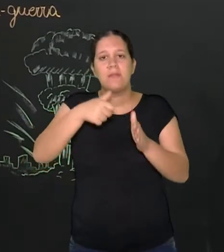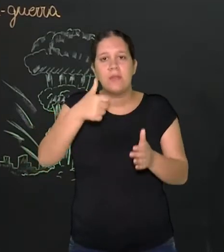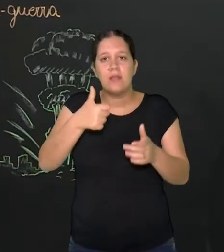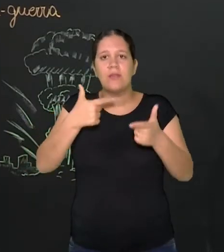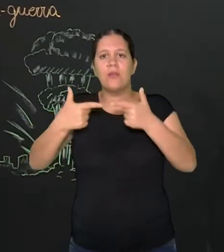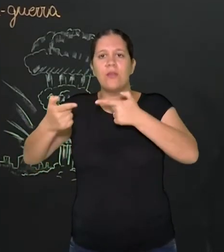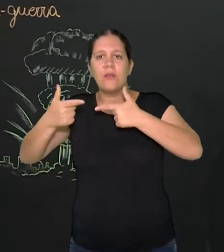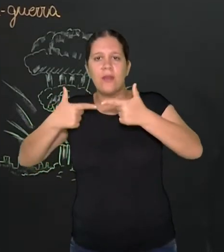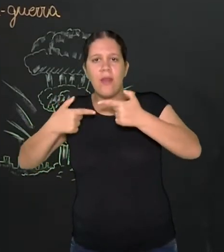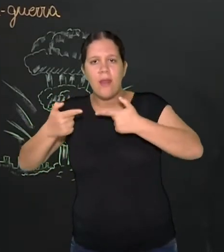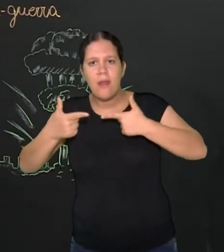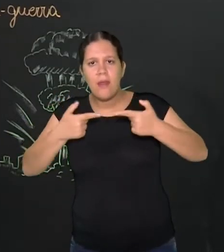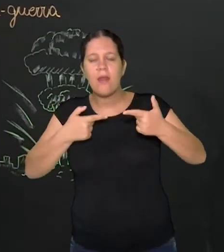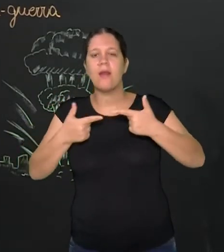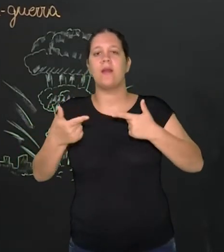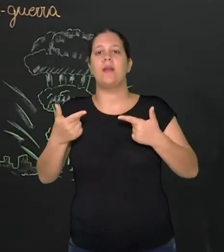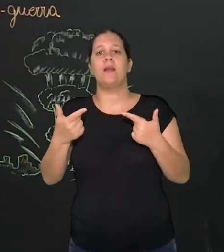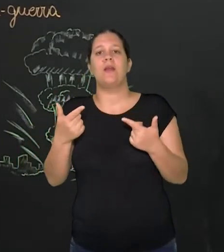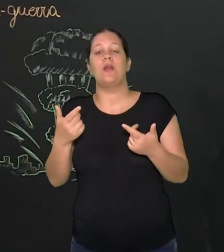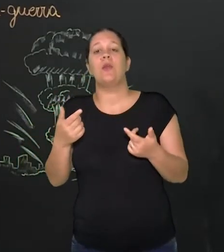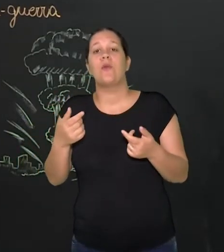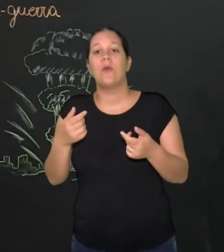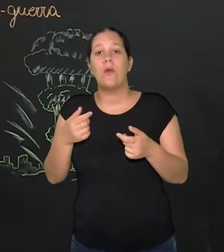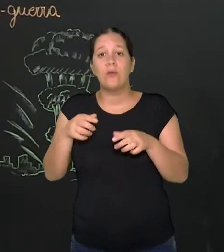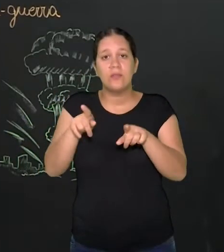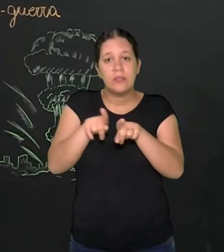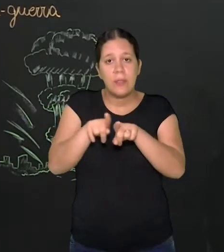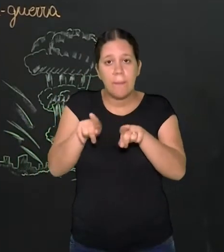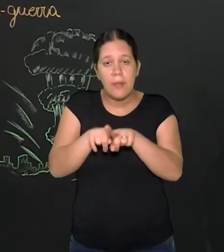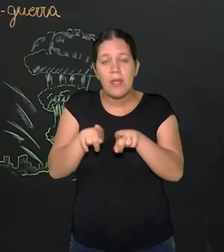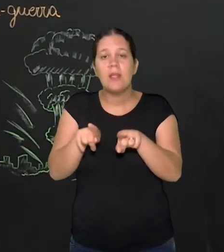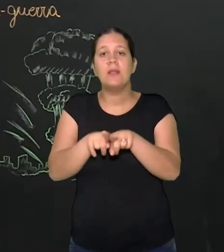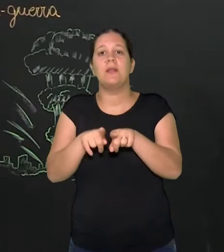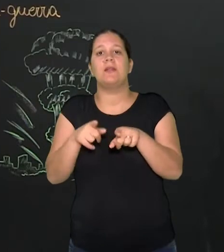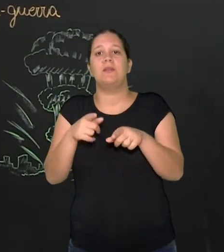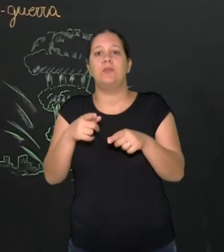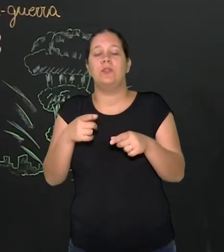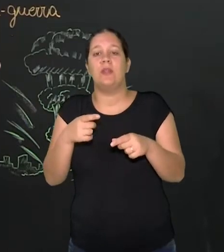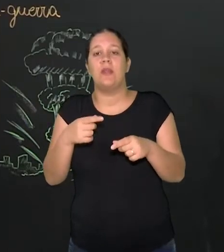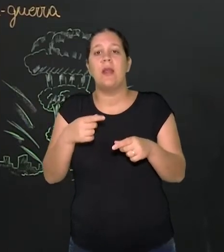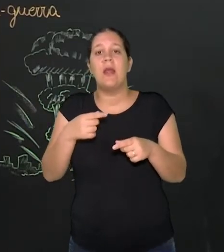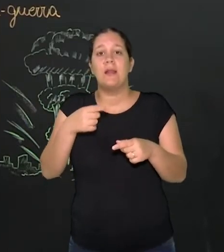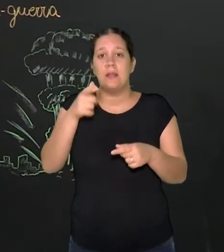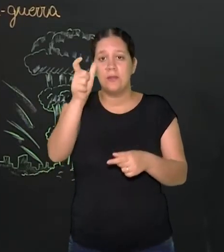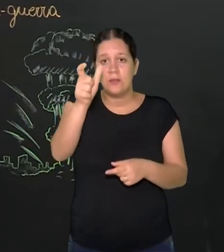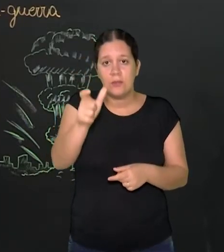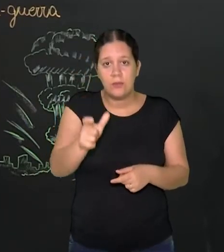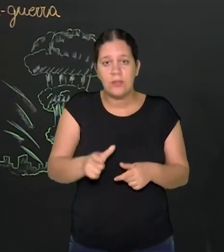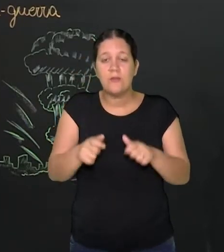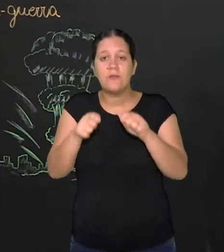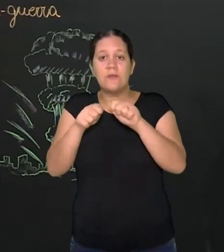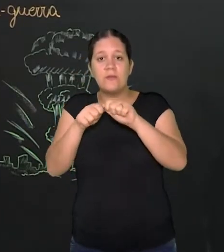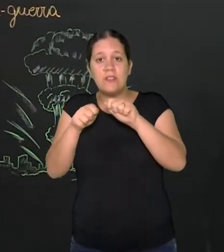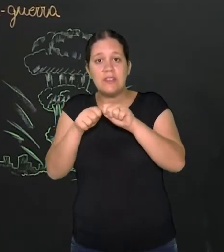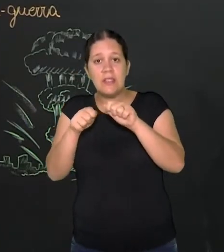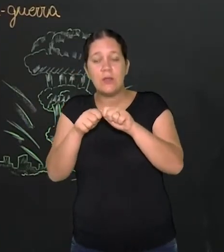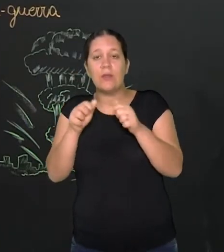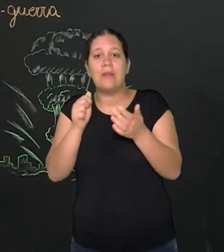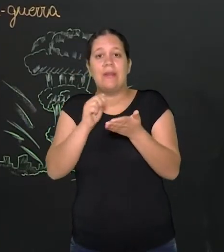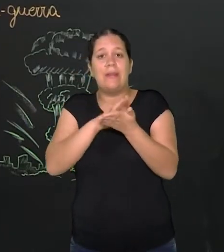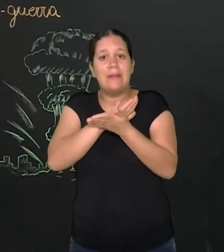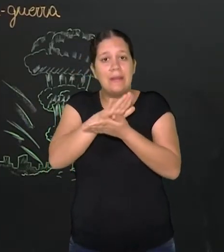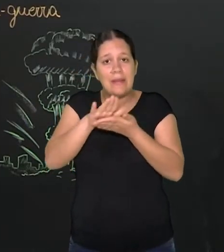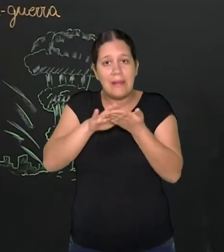Guerra, Inglaterra e França não fizeram muita coisa, né? Emitiram notas condenando as atitudes, mas não fizeram nada